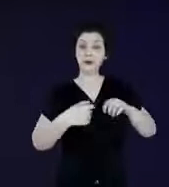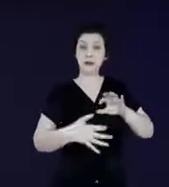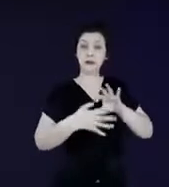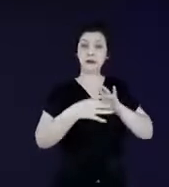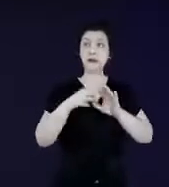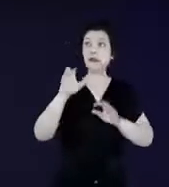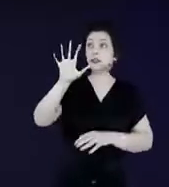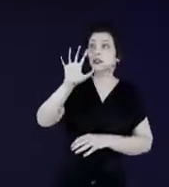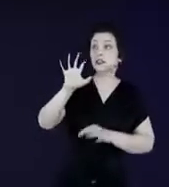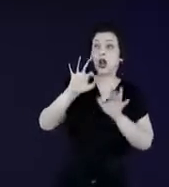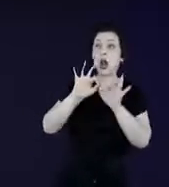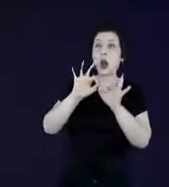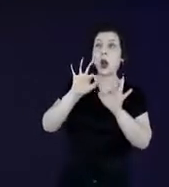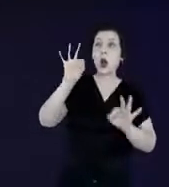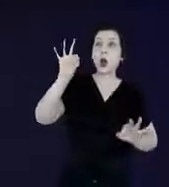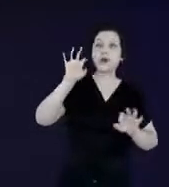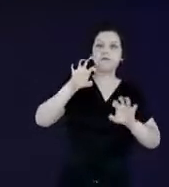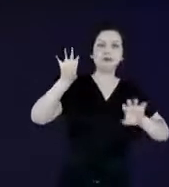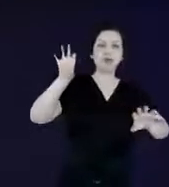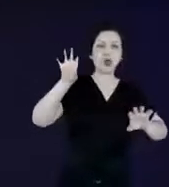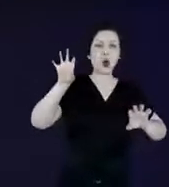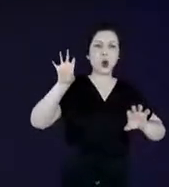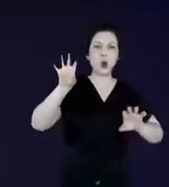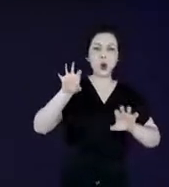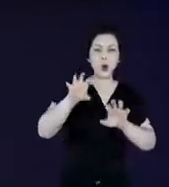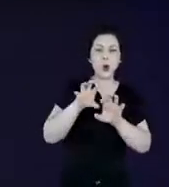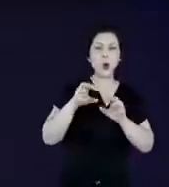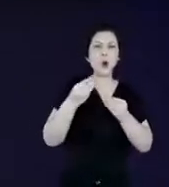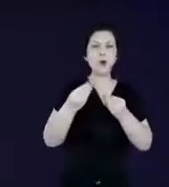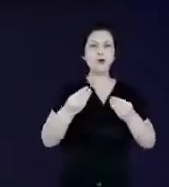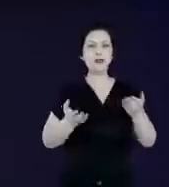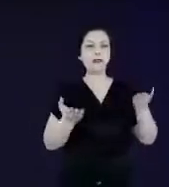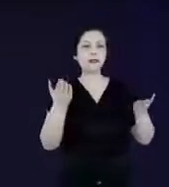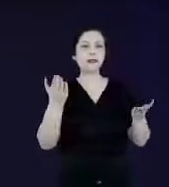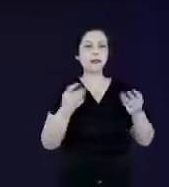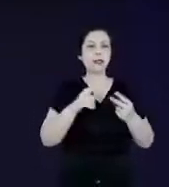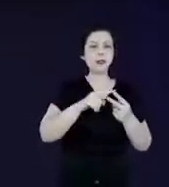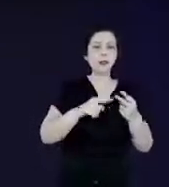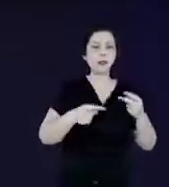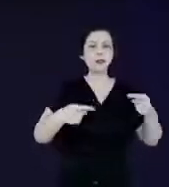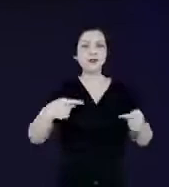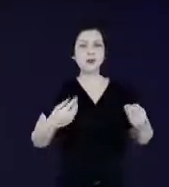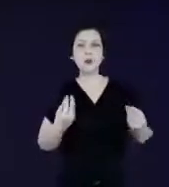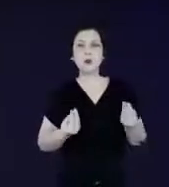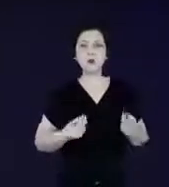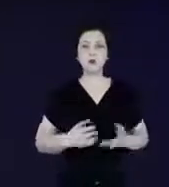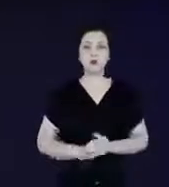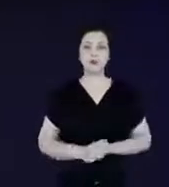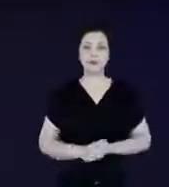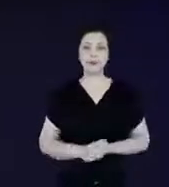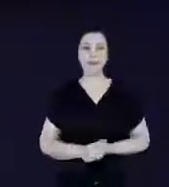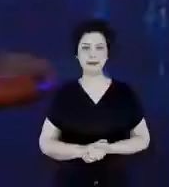isoladas, né? Como é que a gente balanceia esses dois desafios ao mesmo tempo? Eu acho que,